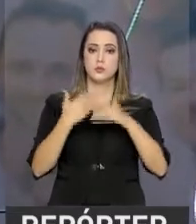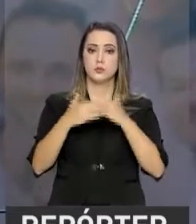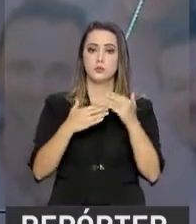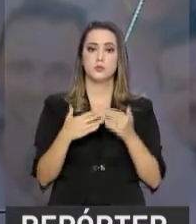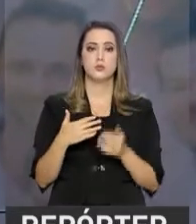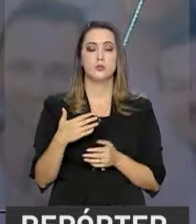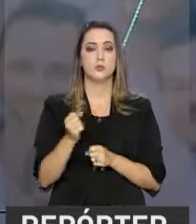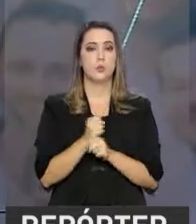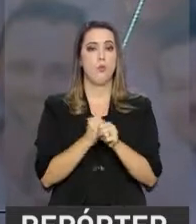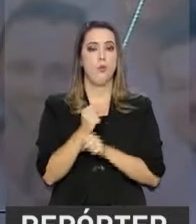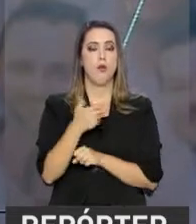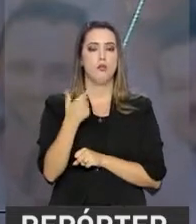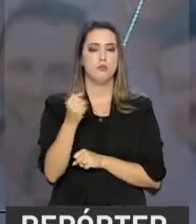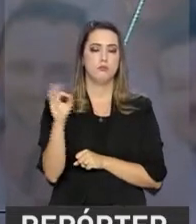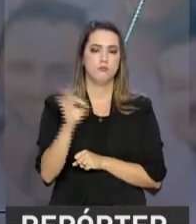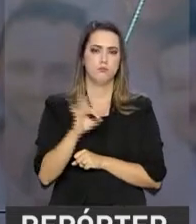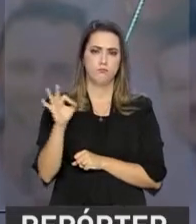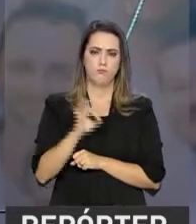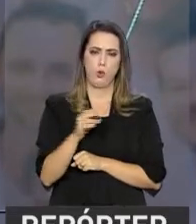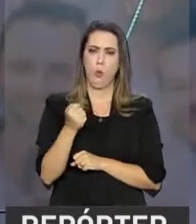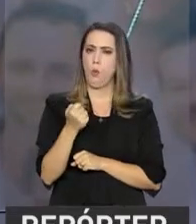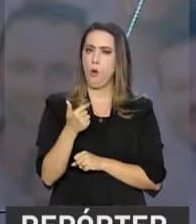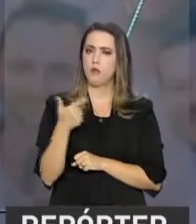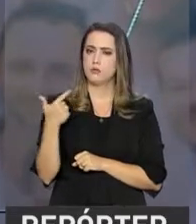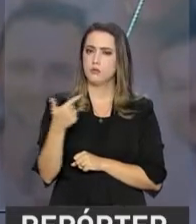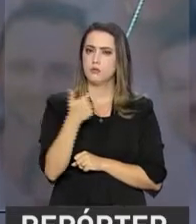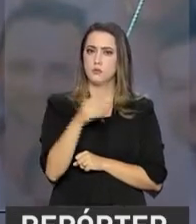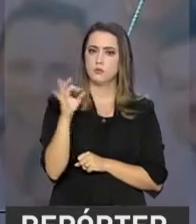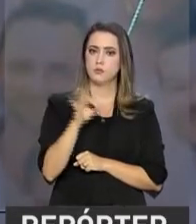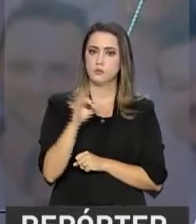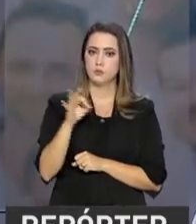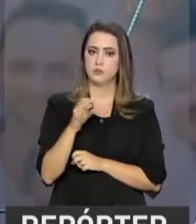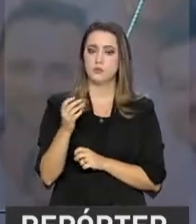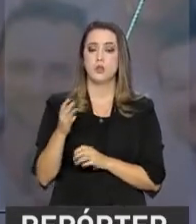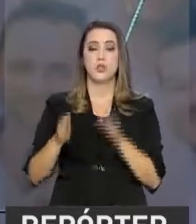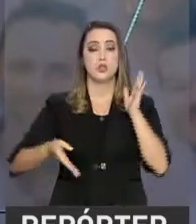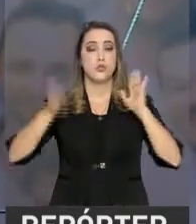ano, 20%, quase 22%. De caminhões,